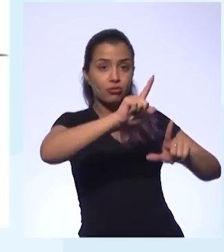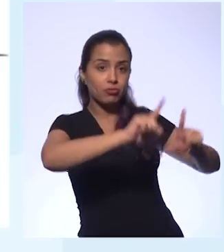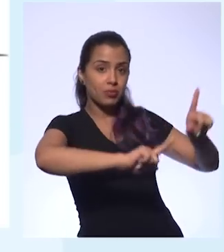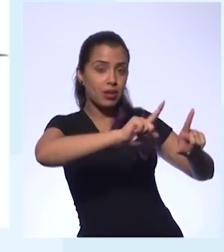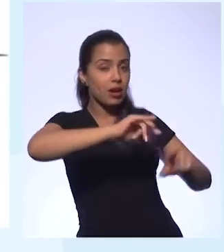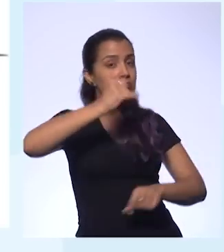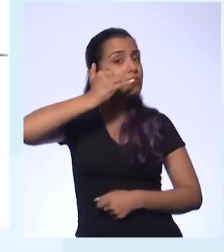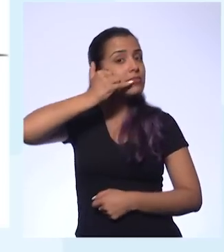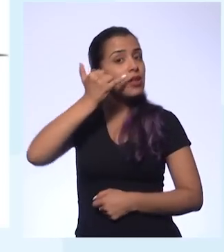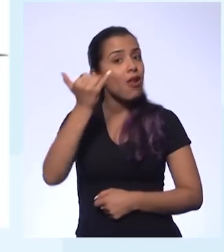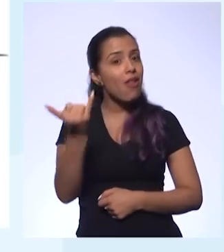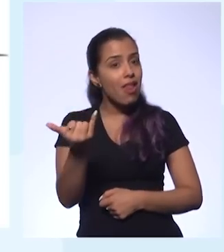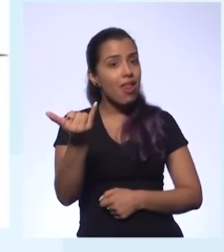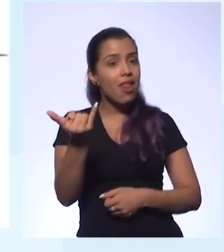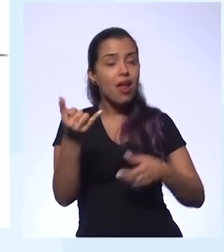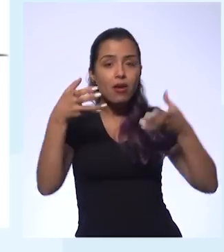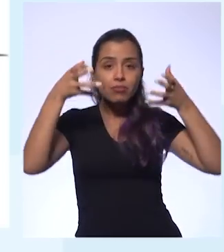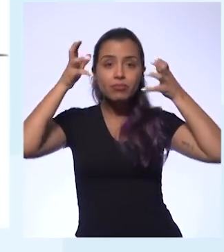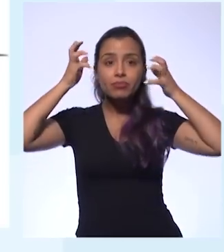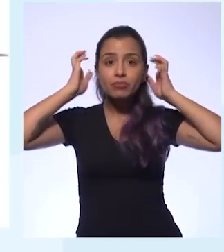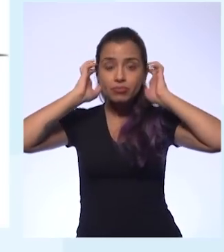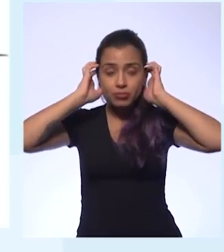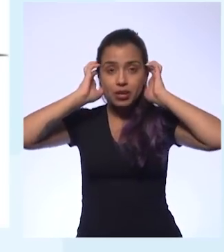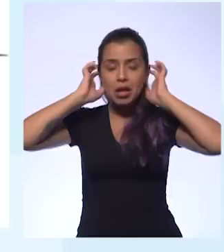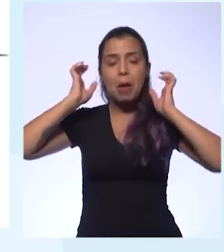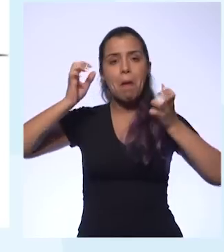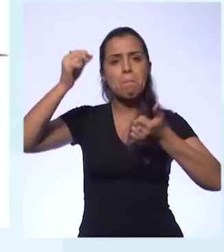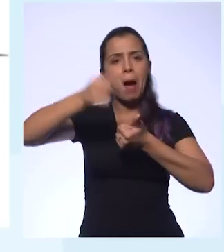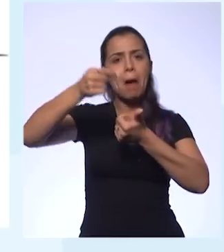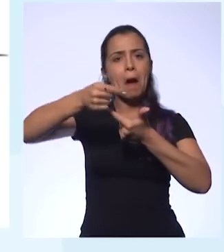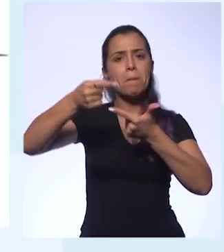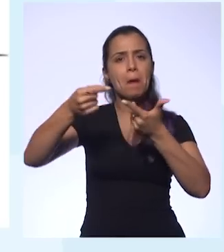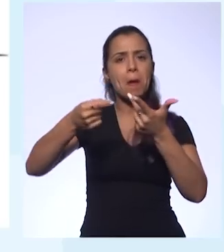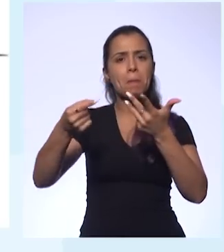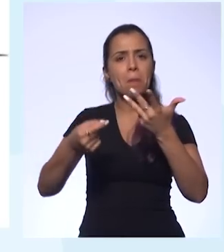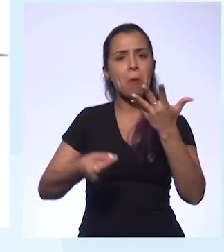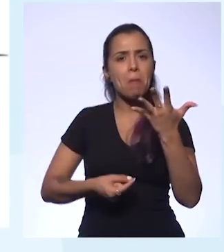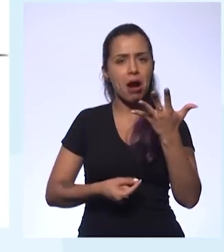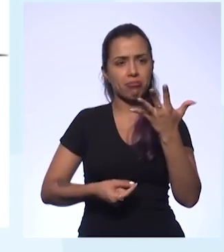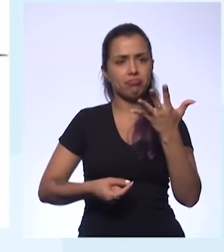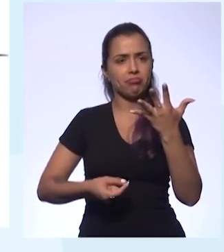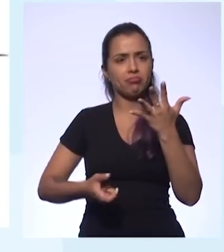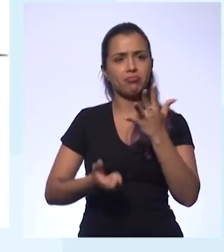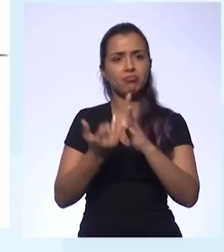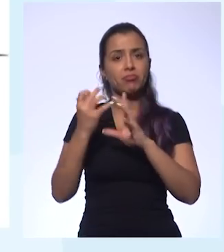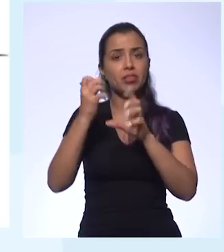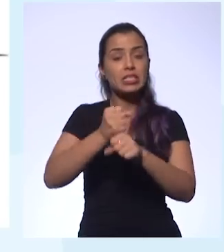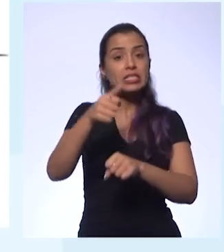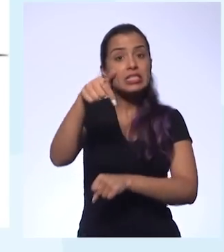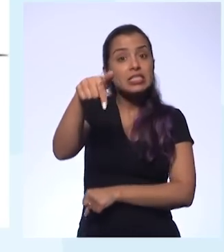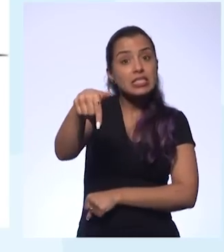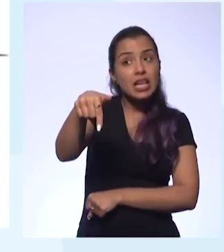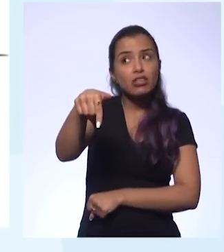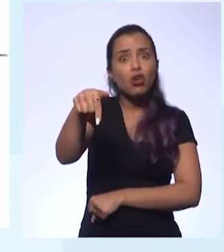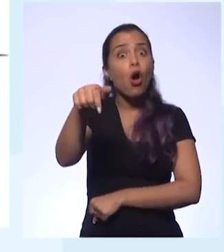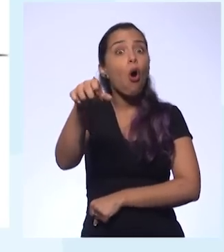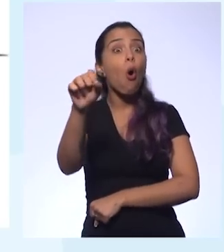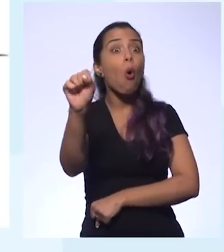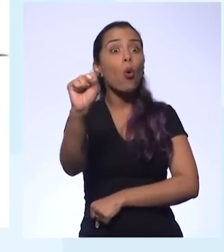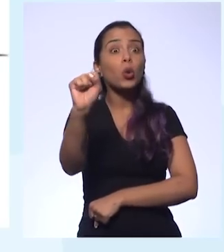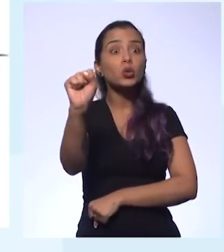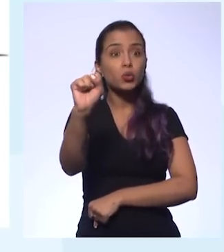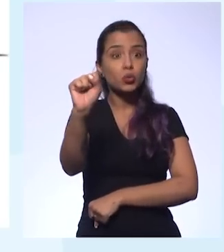iPod, enfim, Walkman não, né? Gente, 1, 2, 3, 4, 5, 6, 7, 8, contando